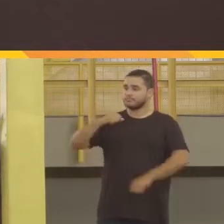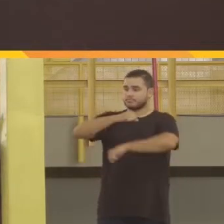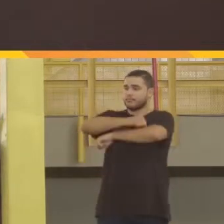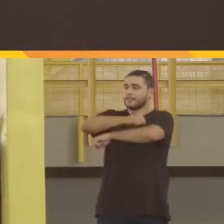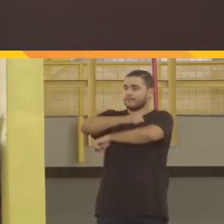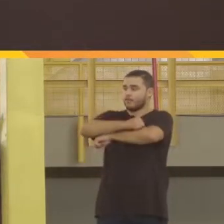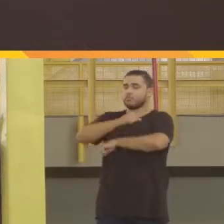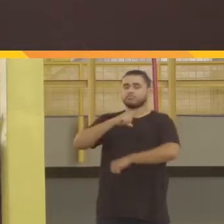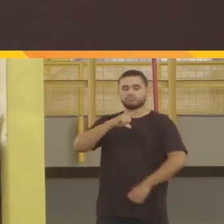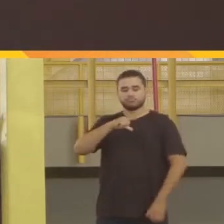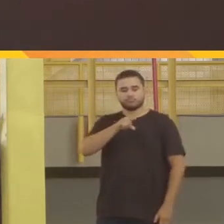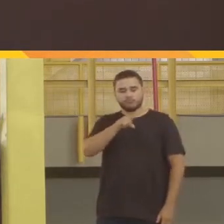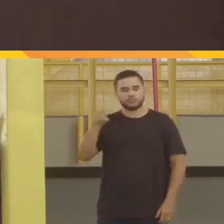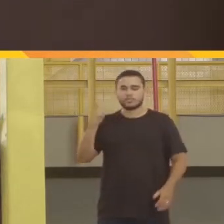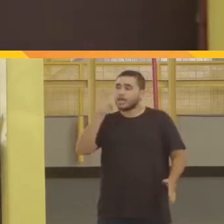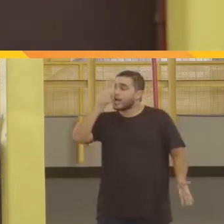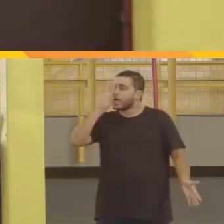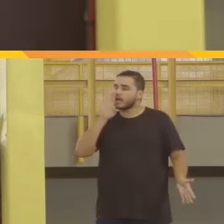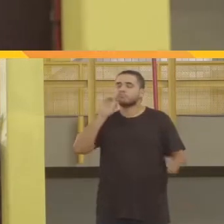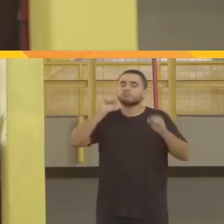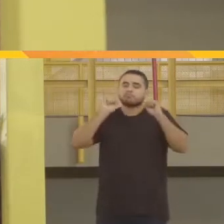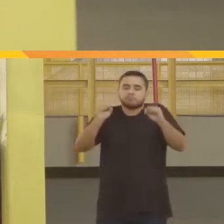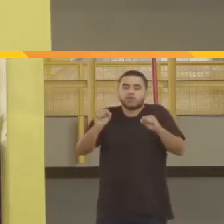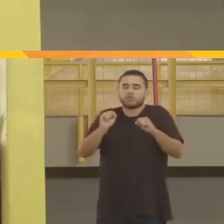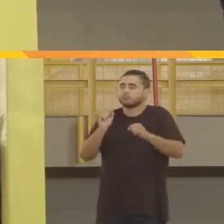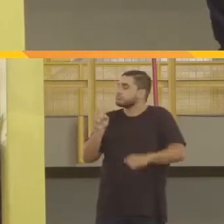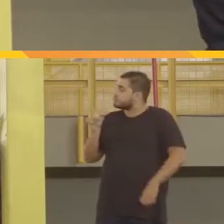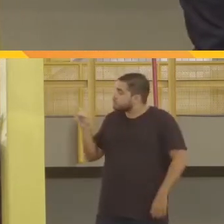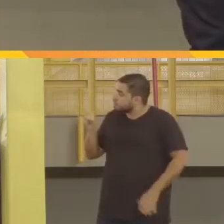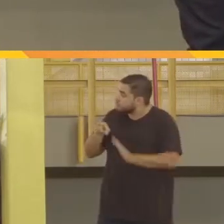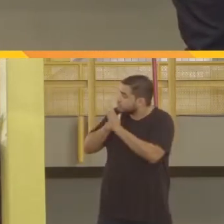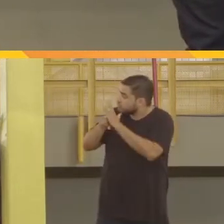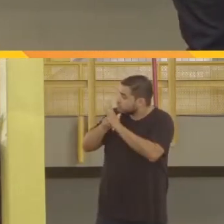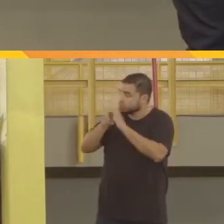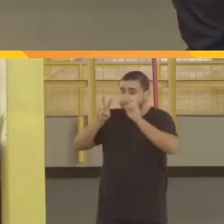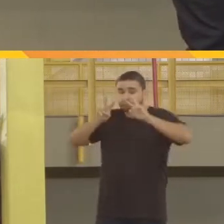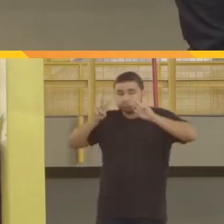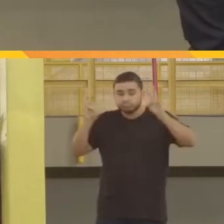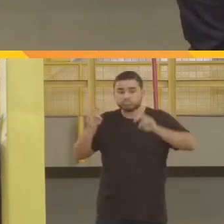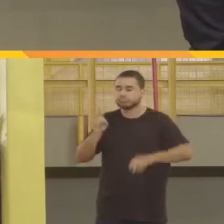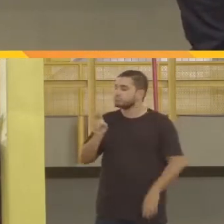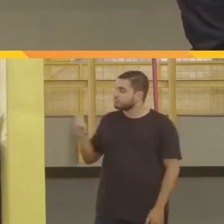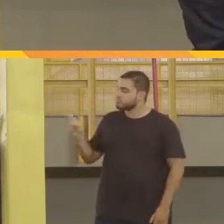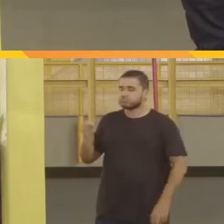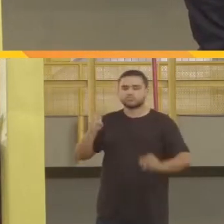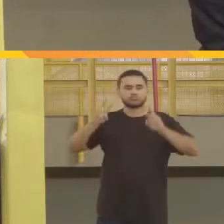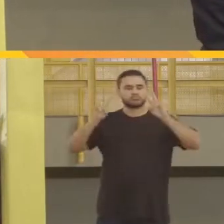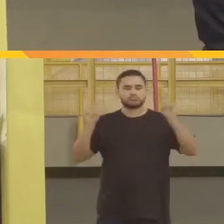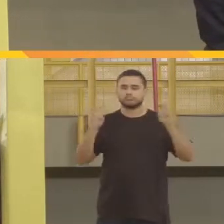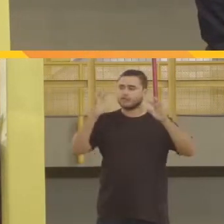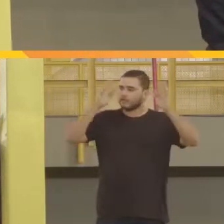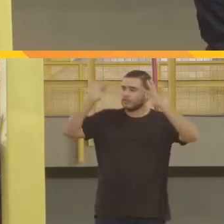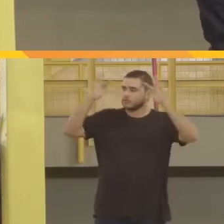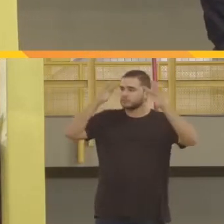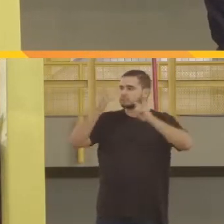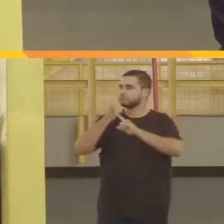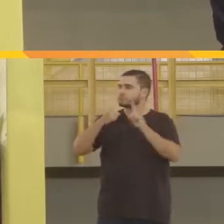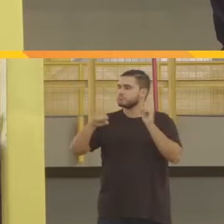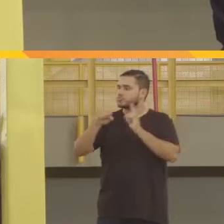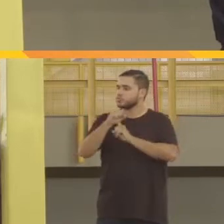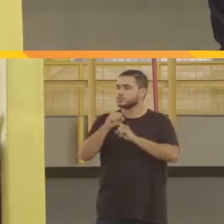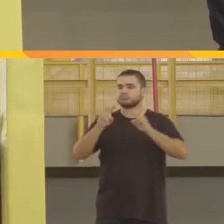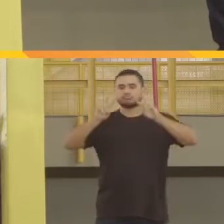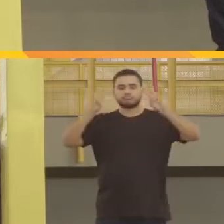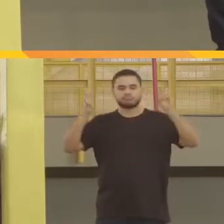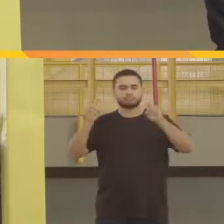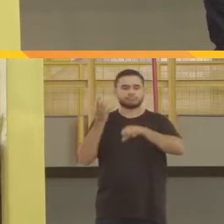para nós a educação, a democratização do ensino passa por esse compartilhamento de afeto. Estamos aqui, sobretudo, porque